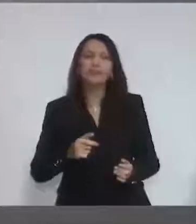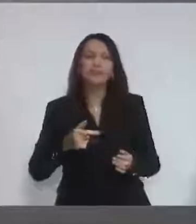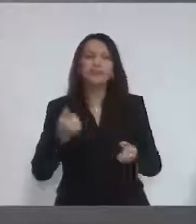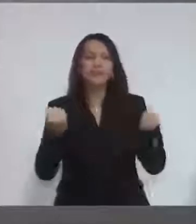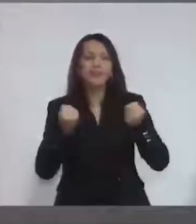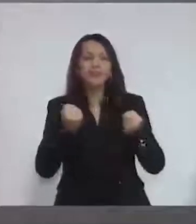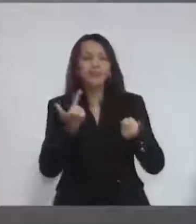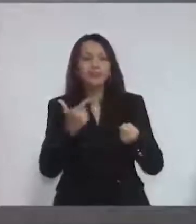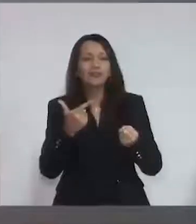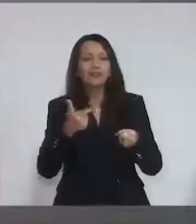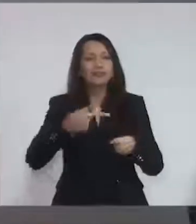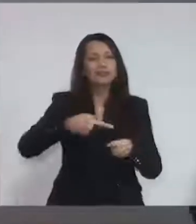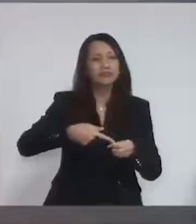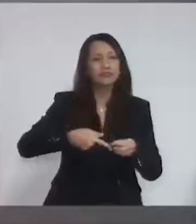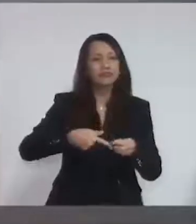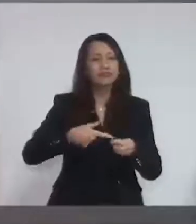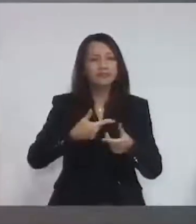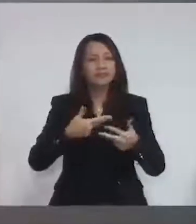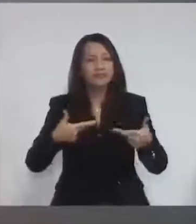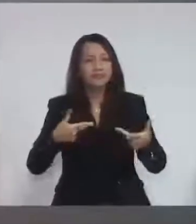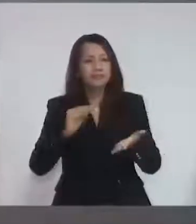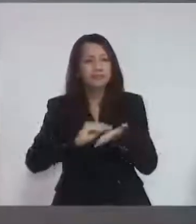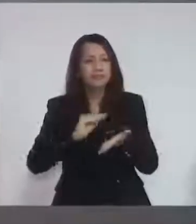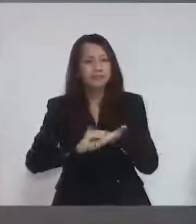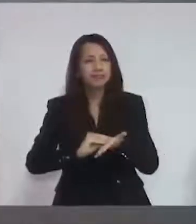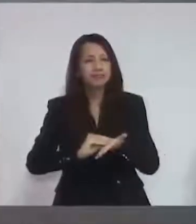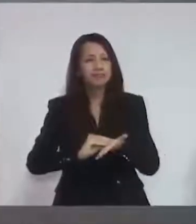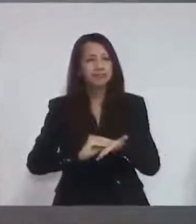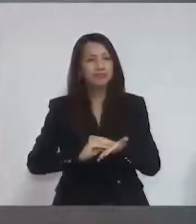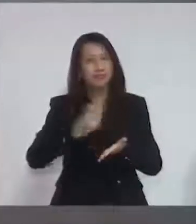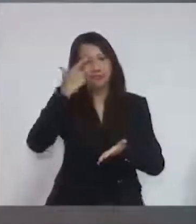faltando questões básicas, a questão da periculosidade dos